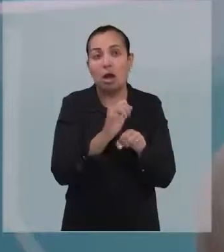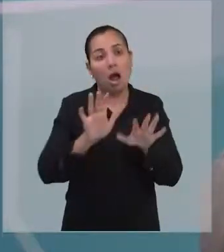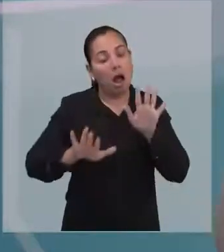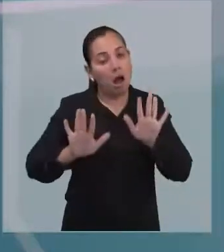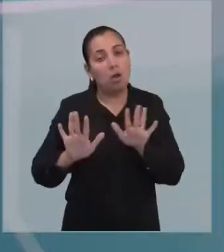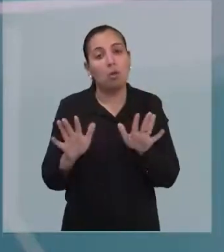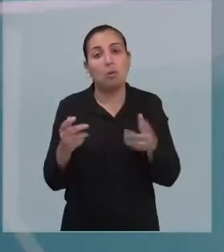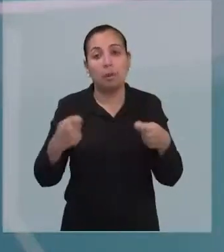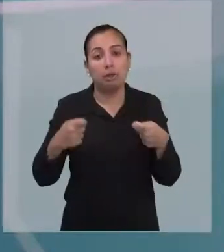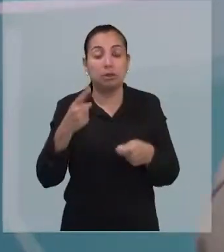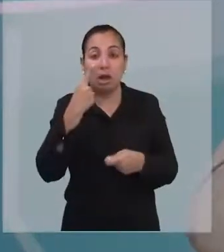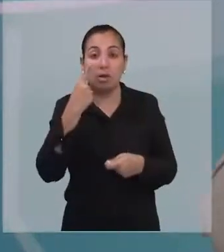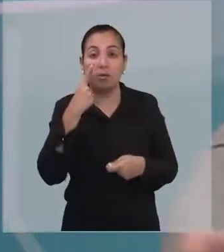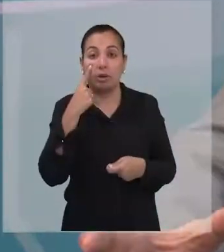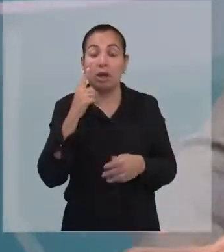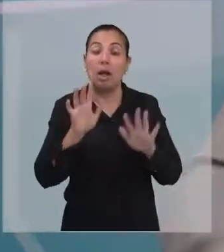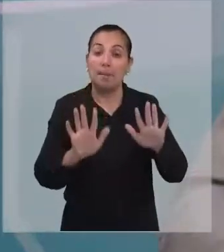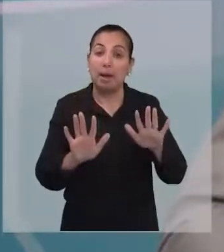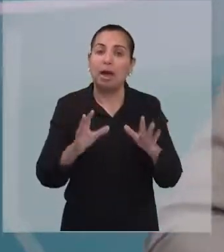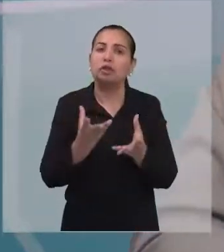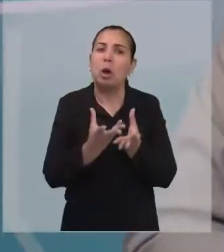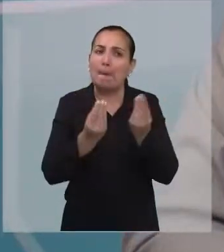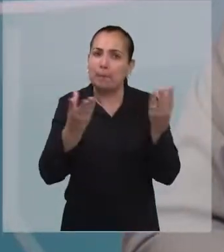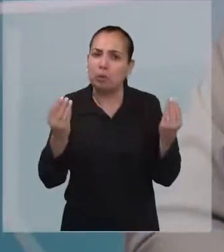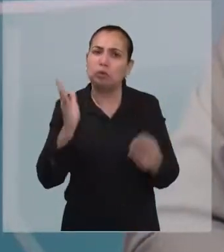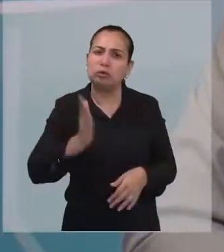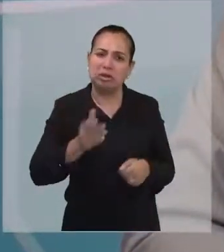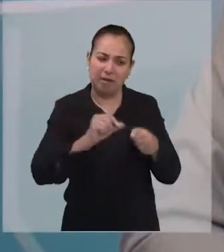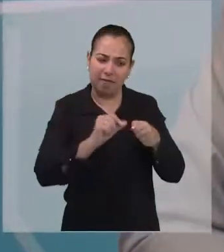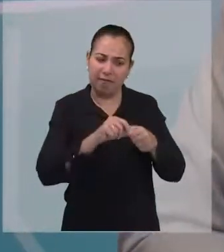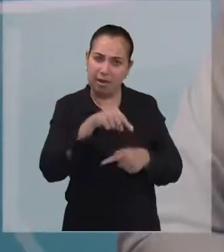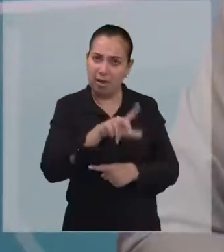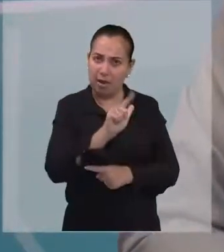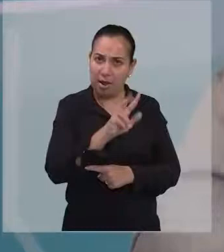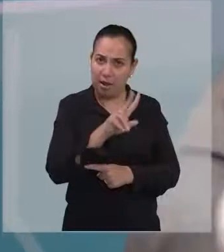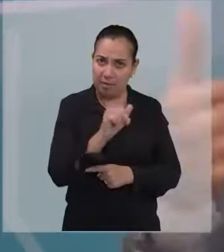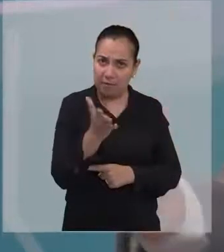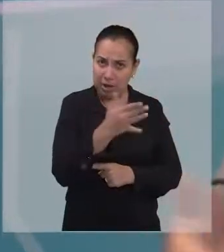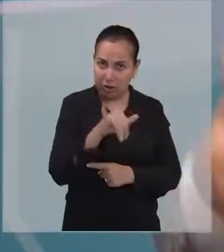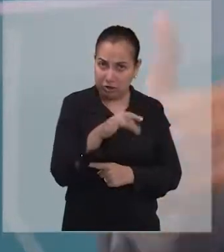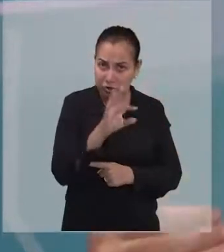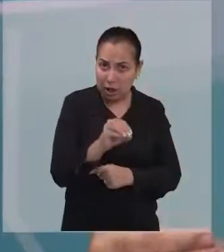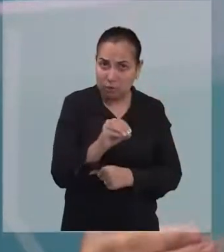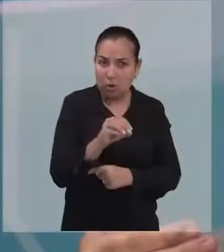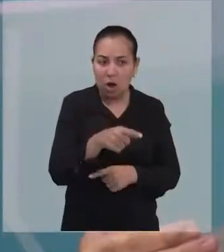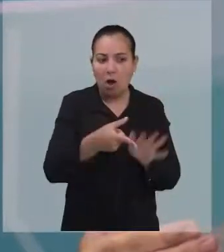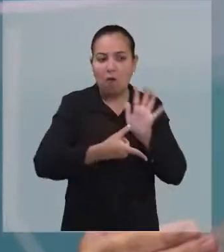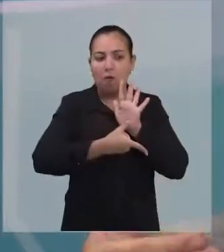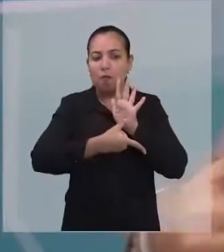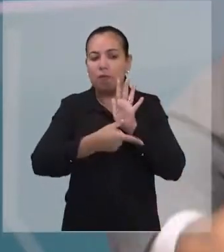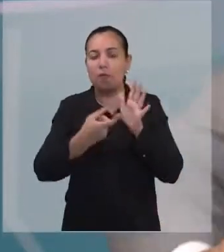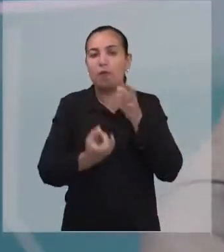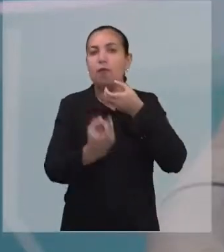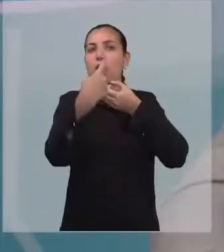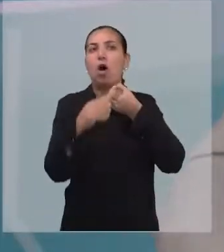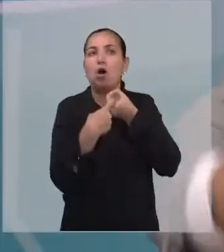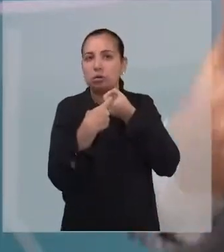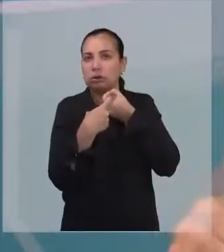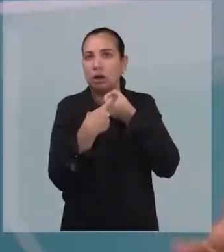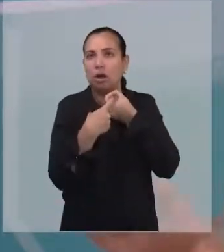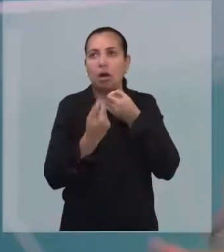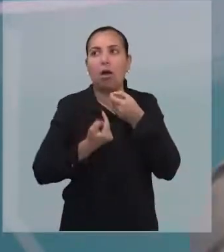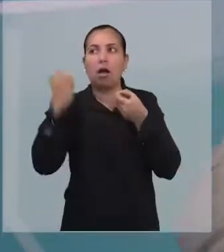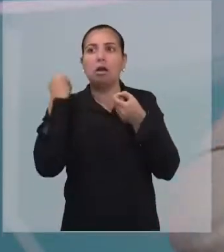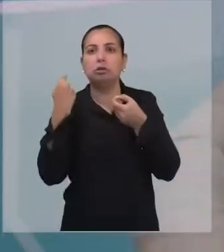tipo. Mas muito do que já produziu a Lava Jato, não tem como voltar o dinheiro que voltou. Não tem como